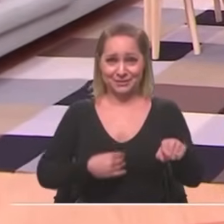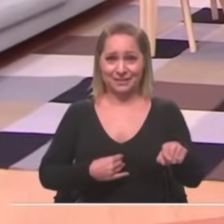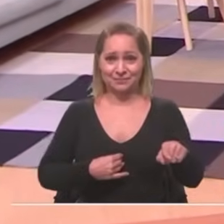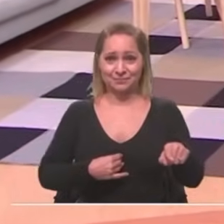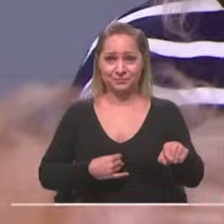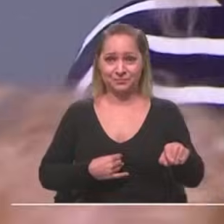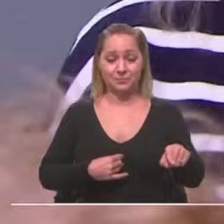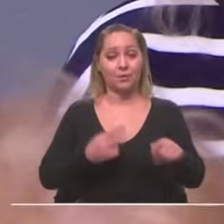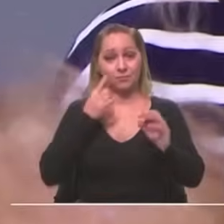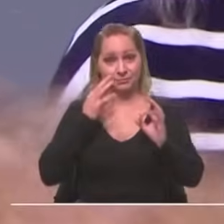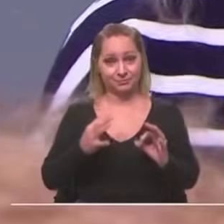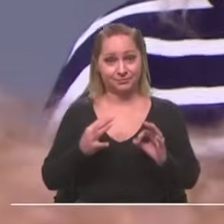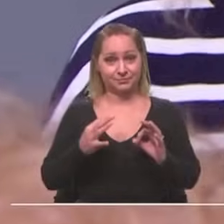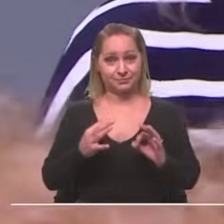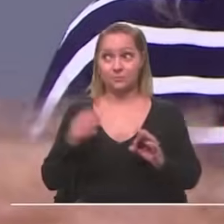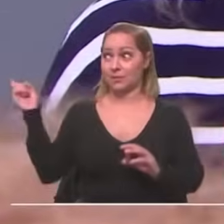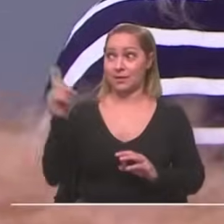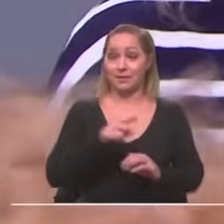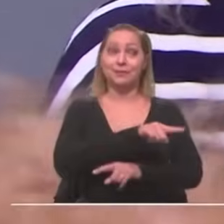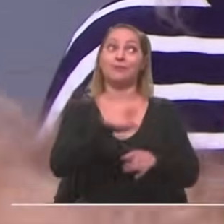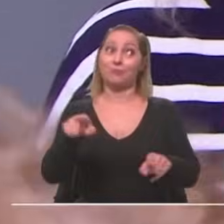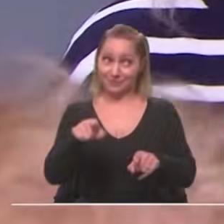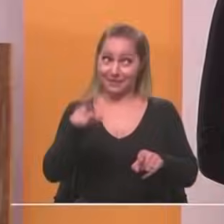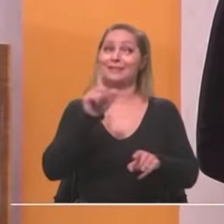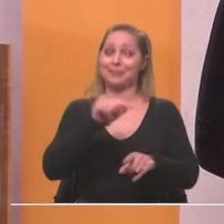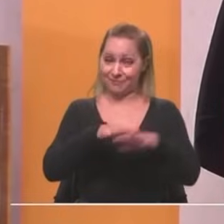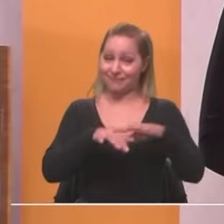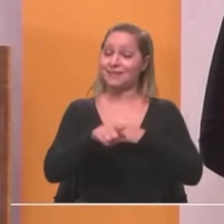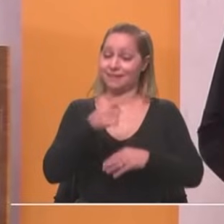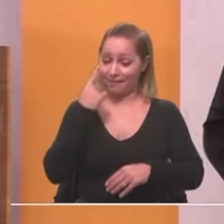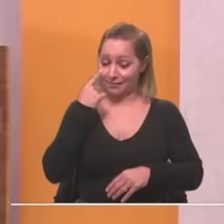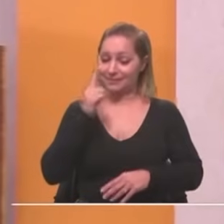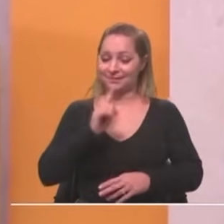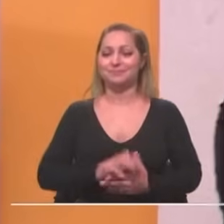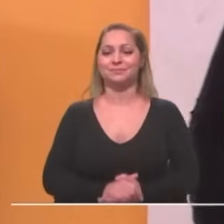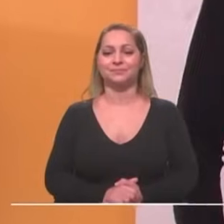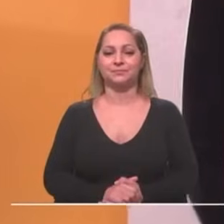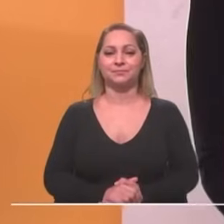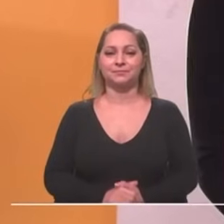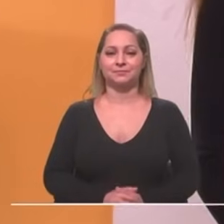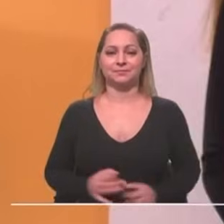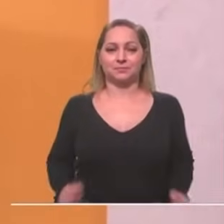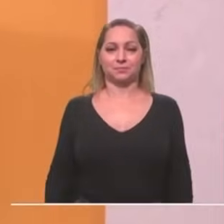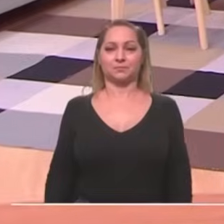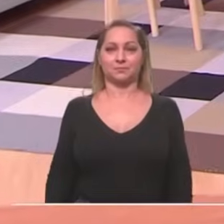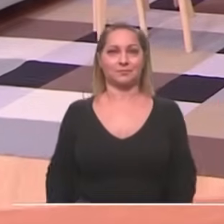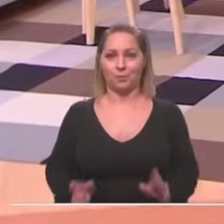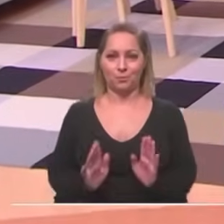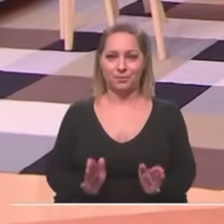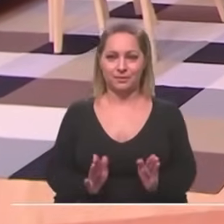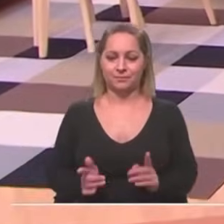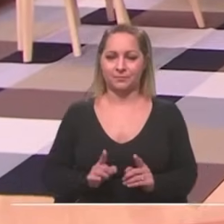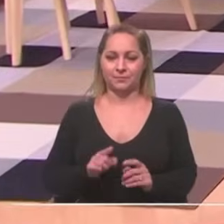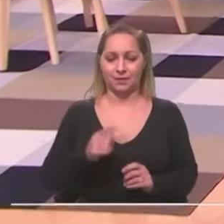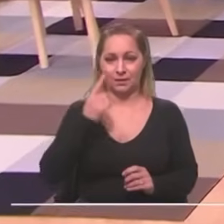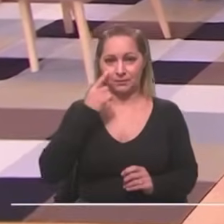portem-se bem, se não entra aí o Capitão Branco e vocês amoncham também. Então e agora, temos de estar assim? Ah, não, não, não, não, não. Isto até porque, muita